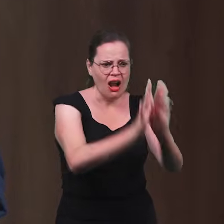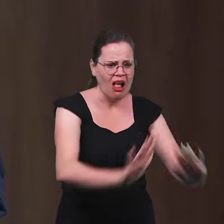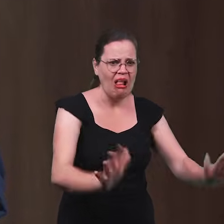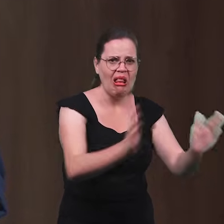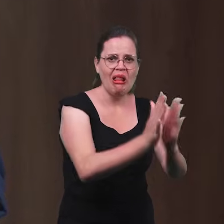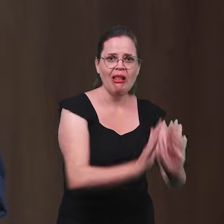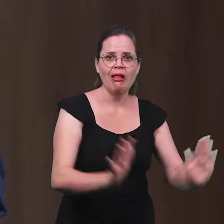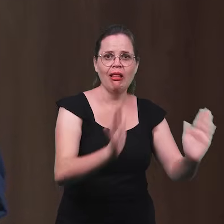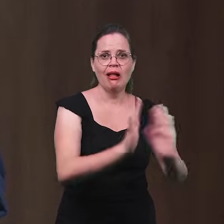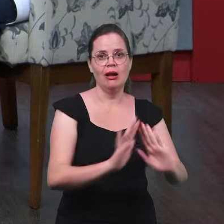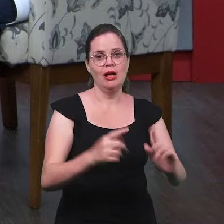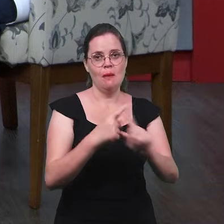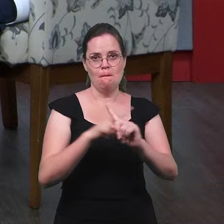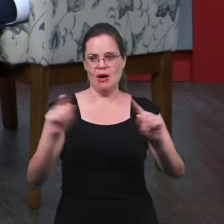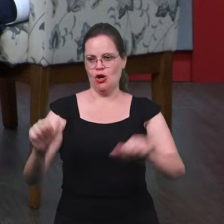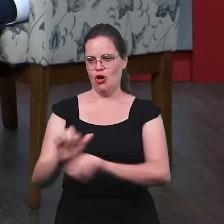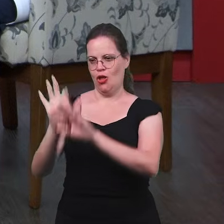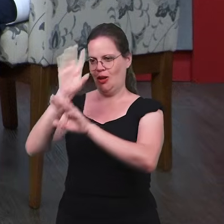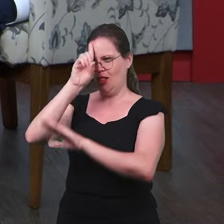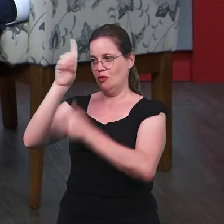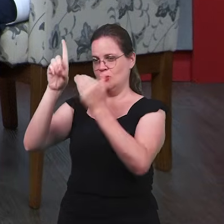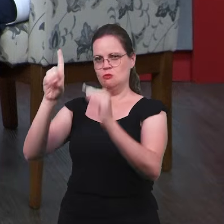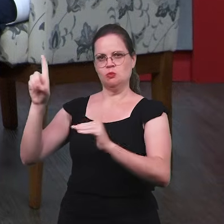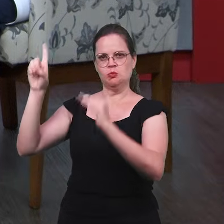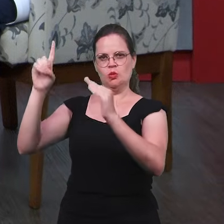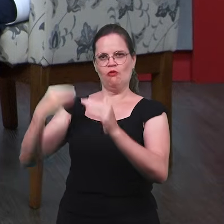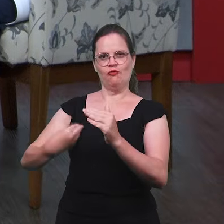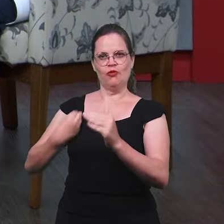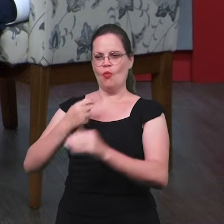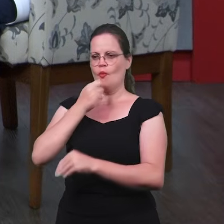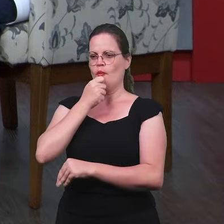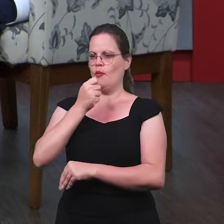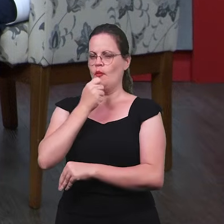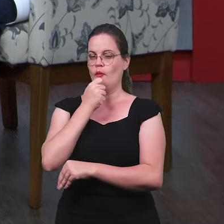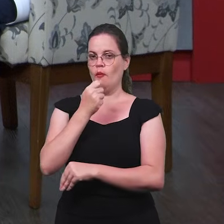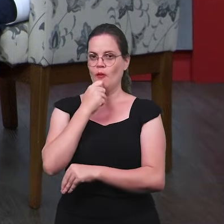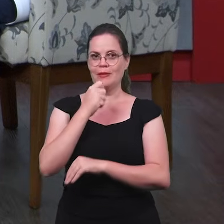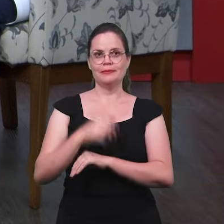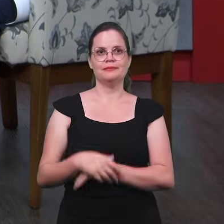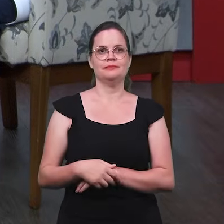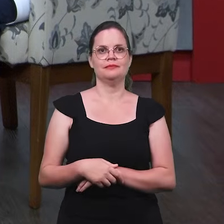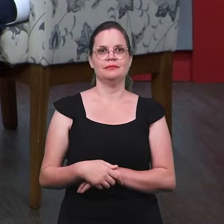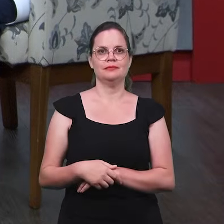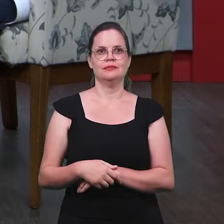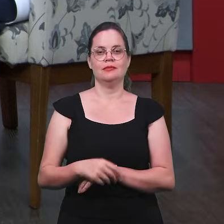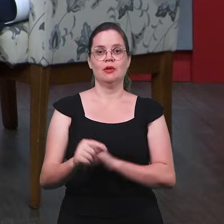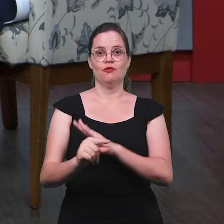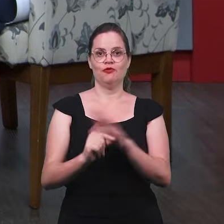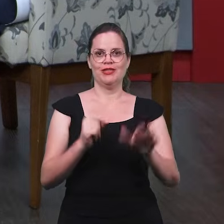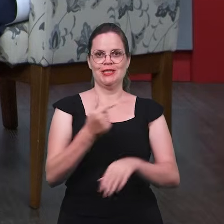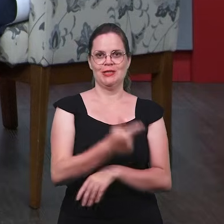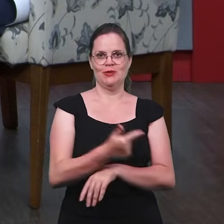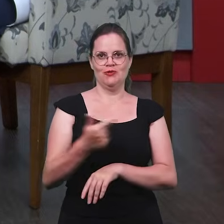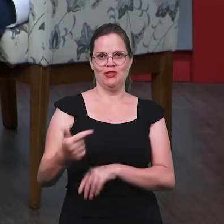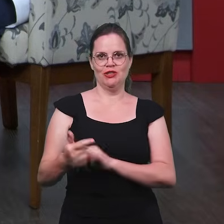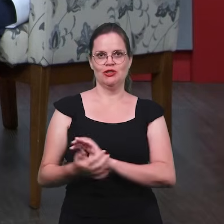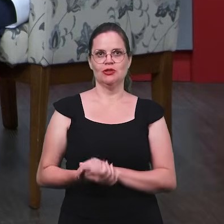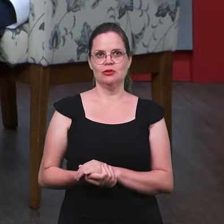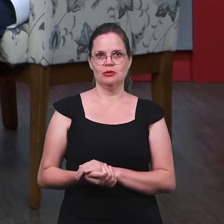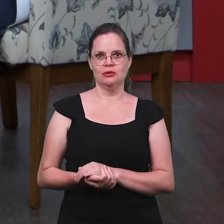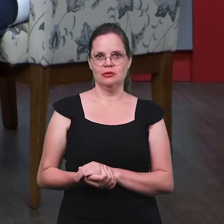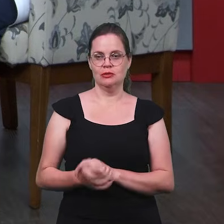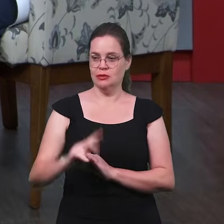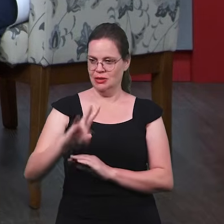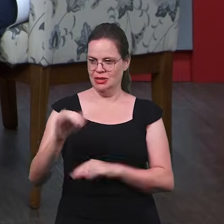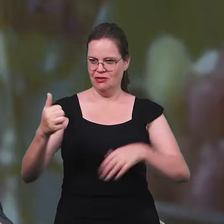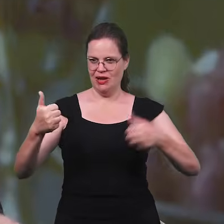dele. Muito interessante. E tu, seu filho Beltsazar, o verso 22, não sei se você vai